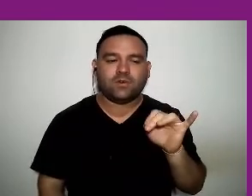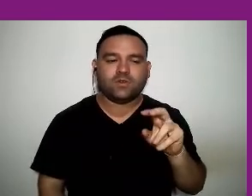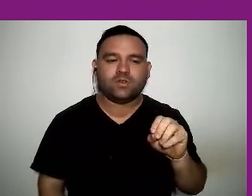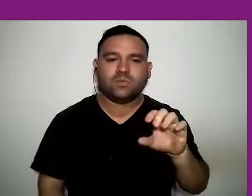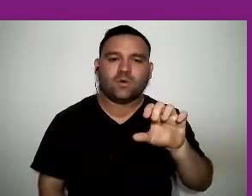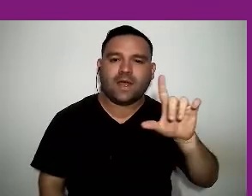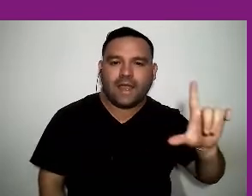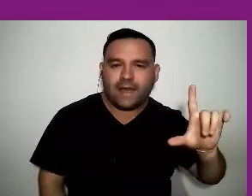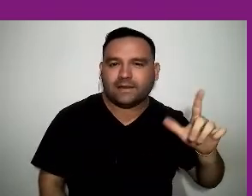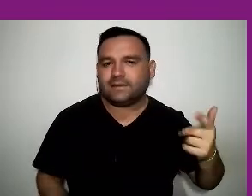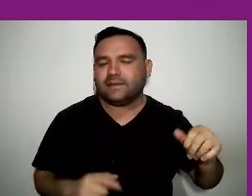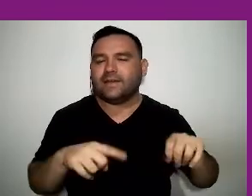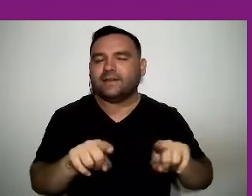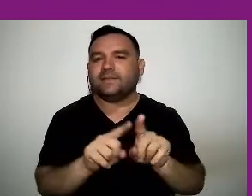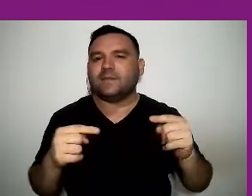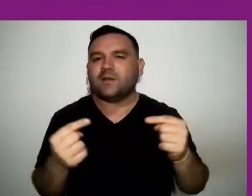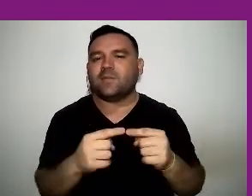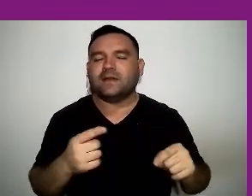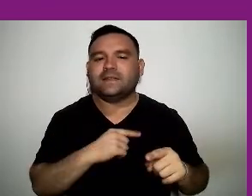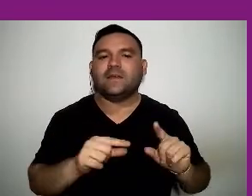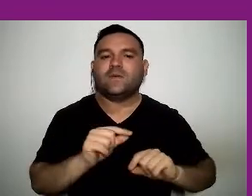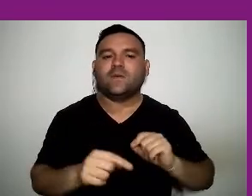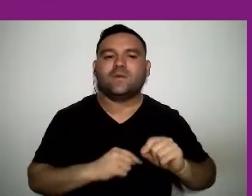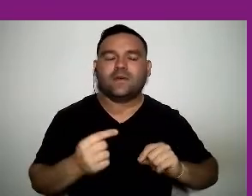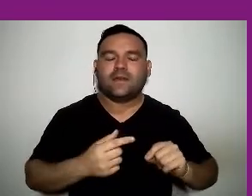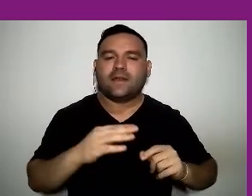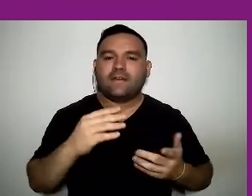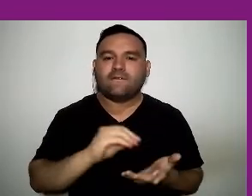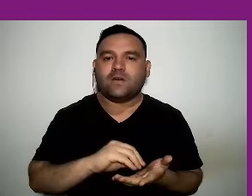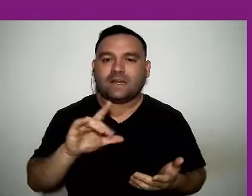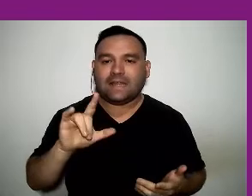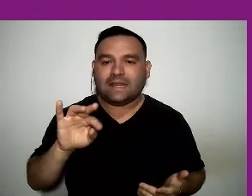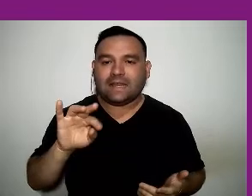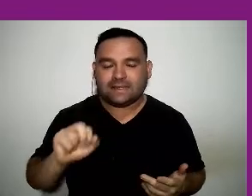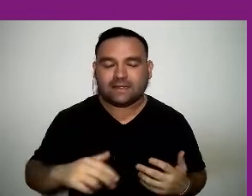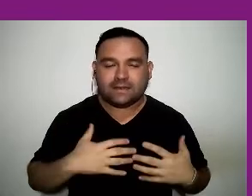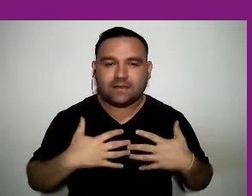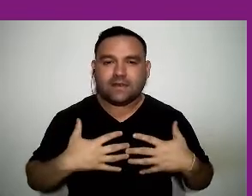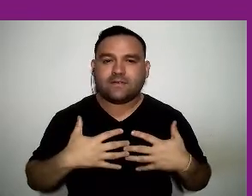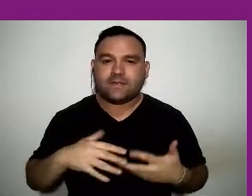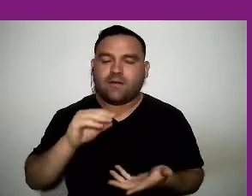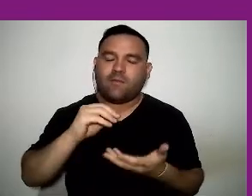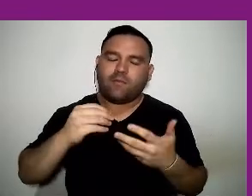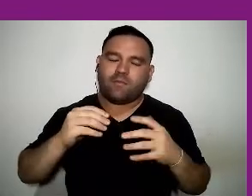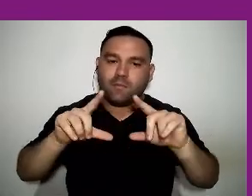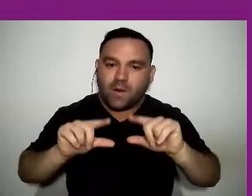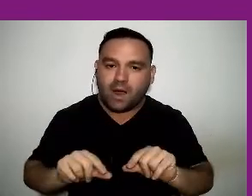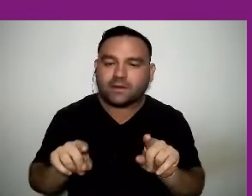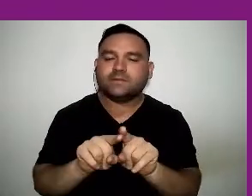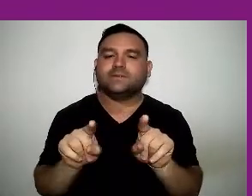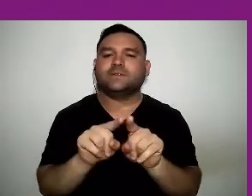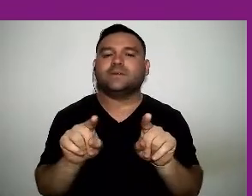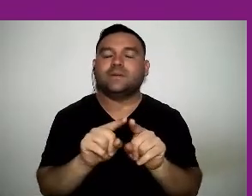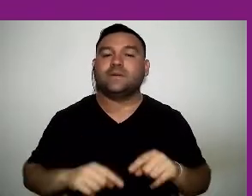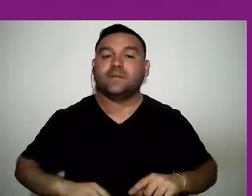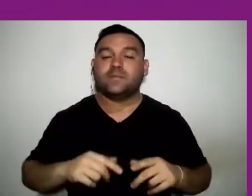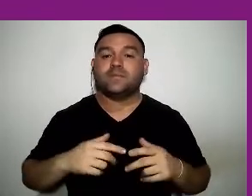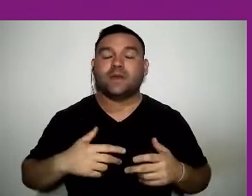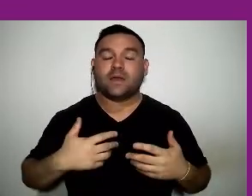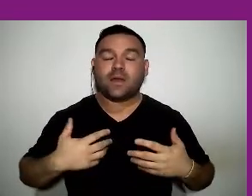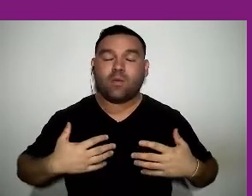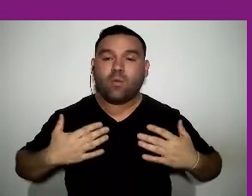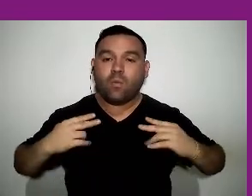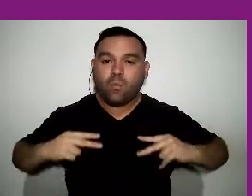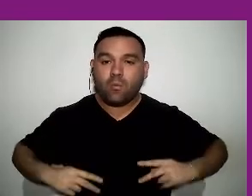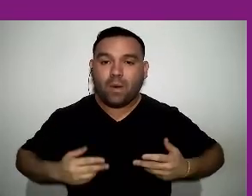tipo L, relacionado a baixa elastância, baixa relação ventilação-perfusão, baixo peso do pulmão,